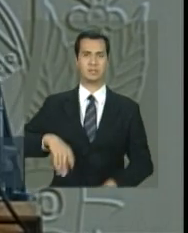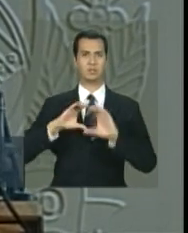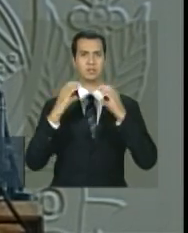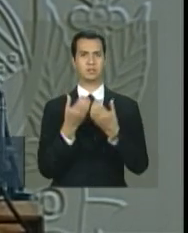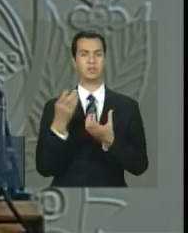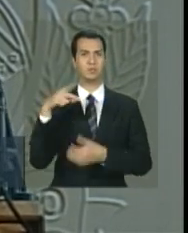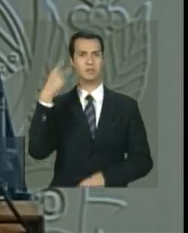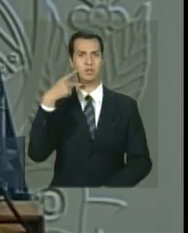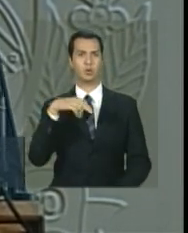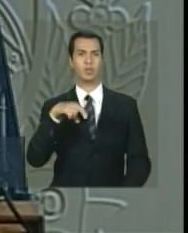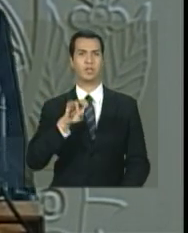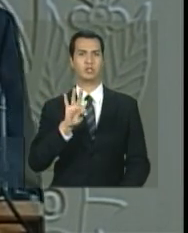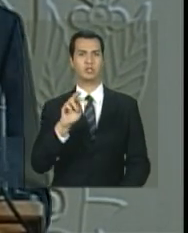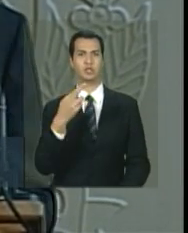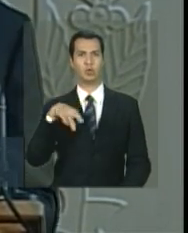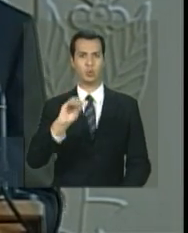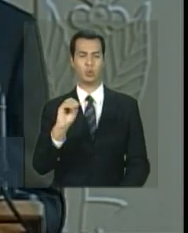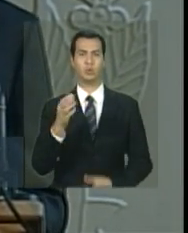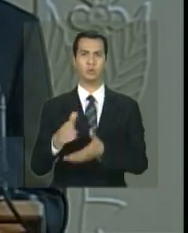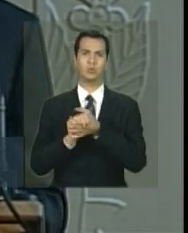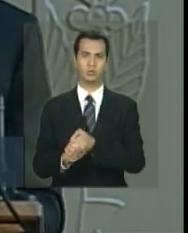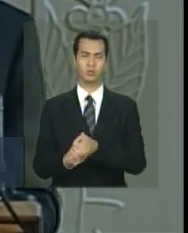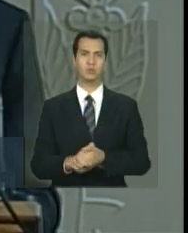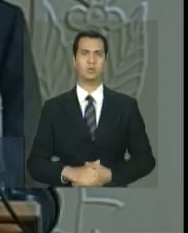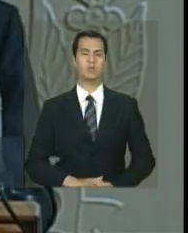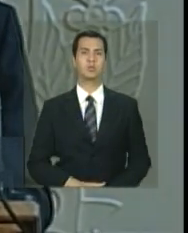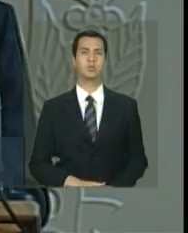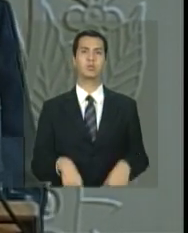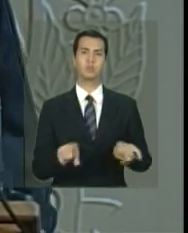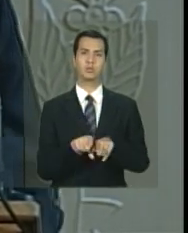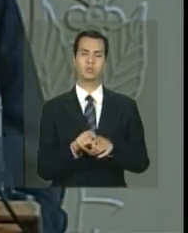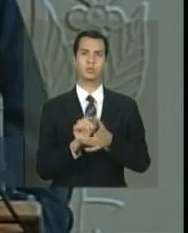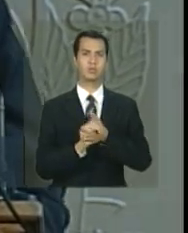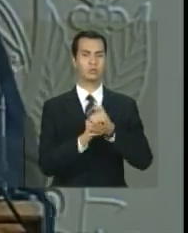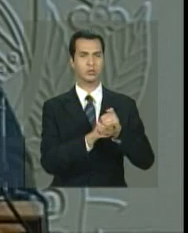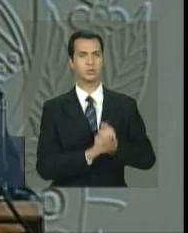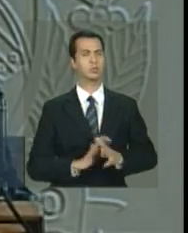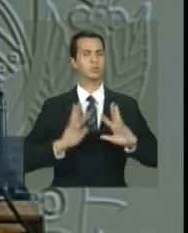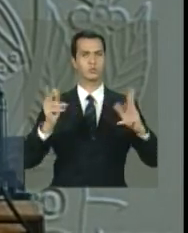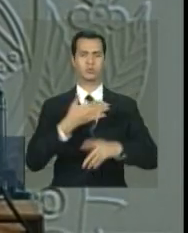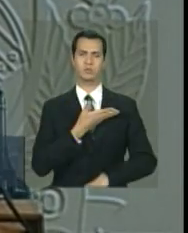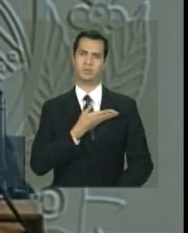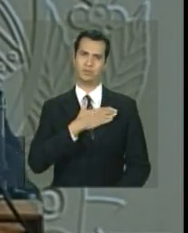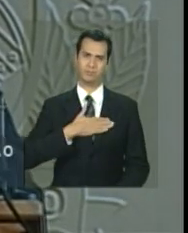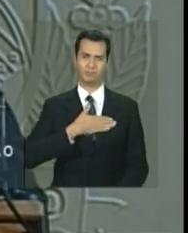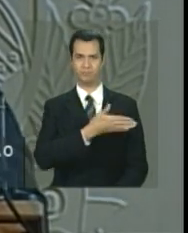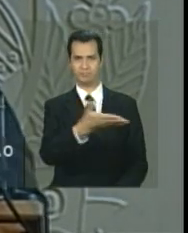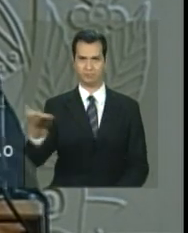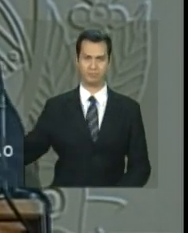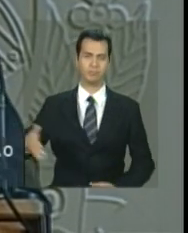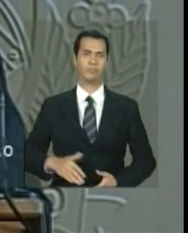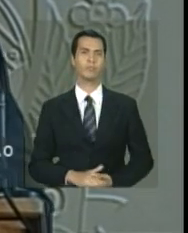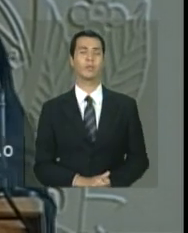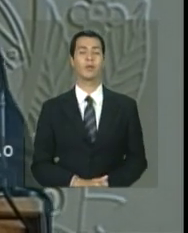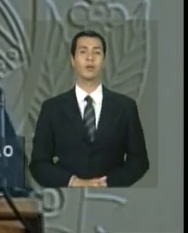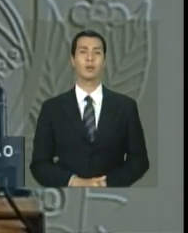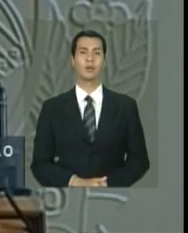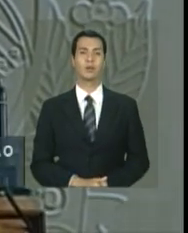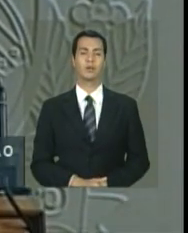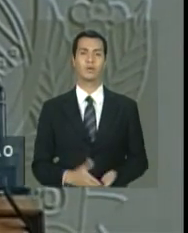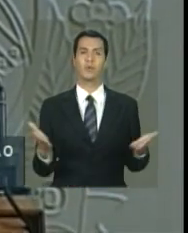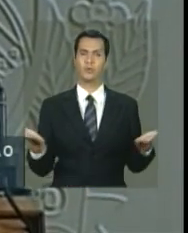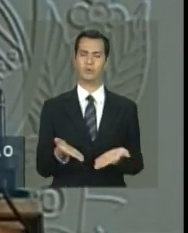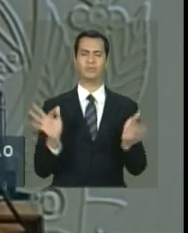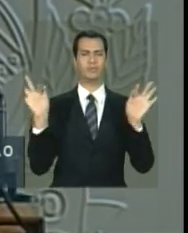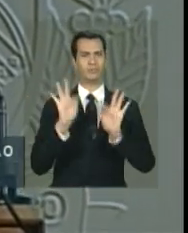Netinho, autoridades militares, civis, amigas e amigos. Uma grande alegria, prefeito